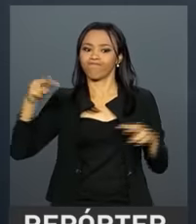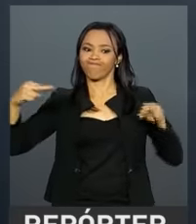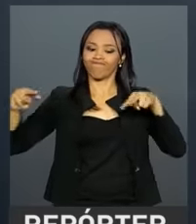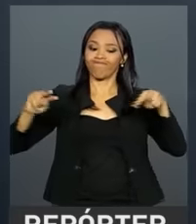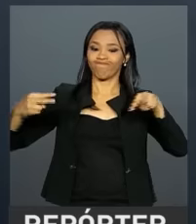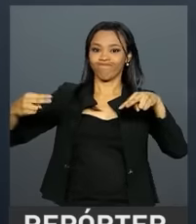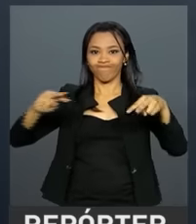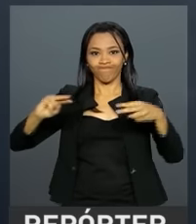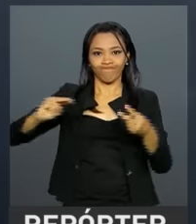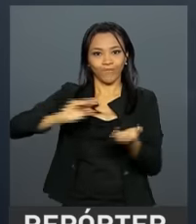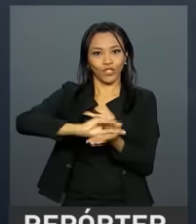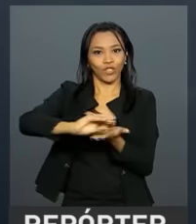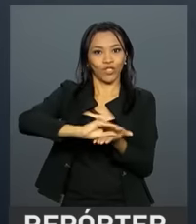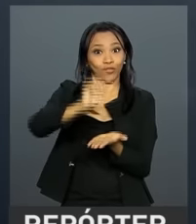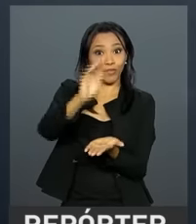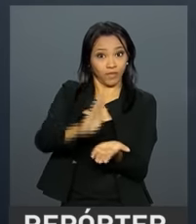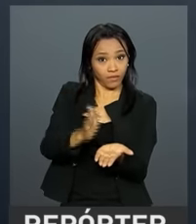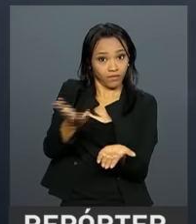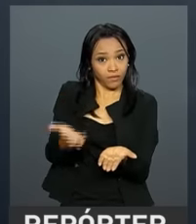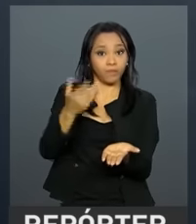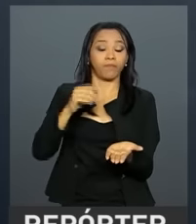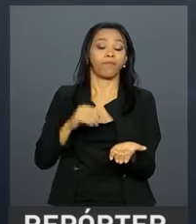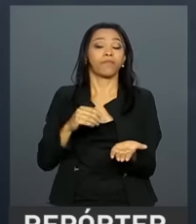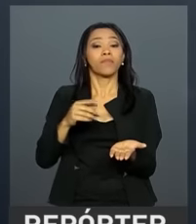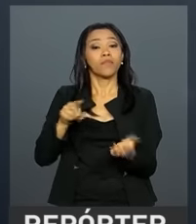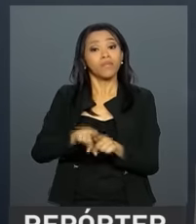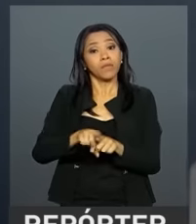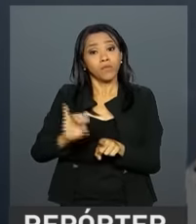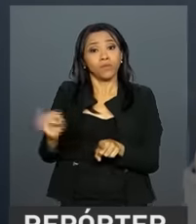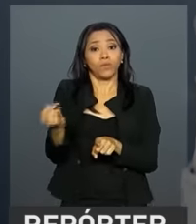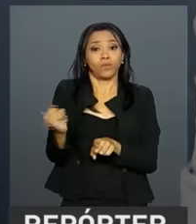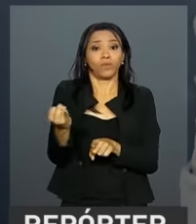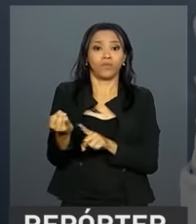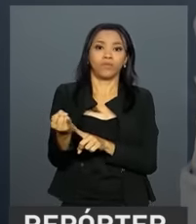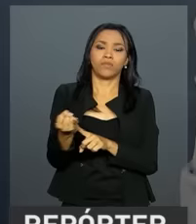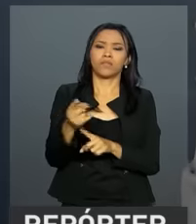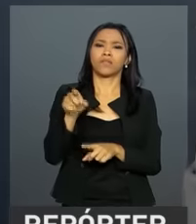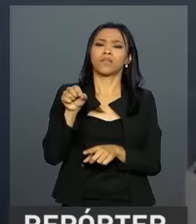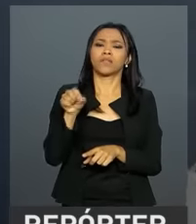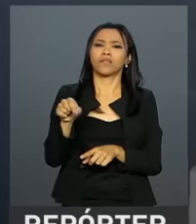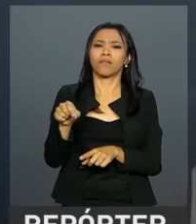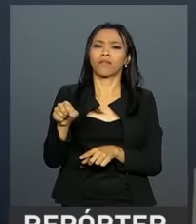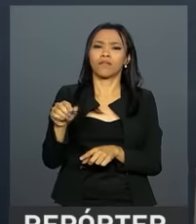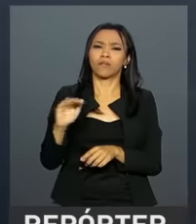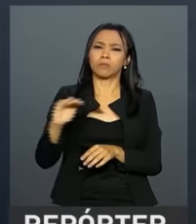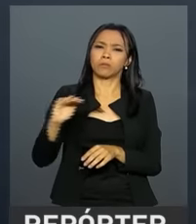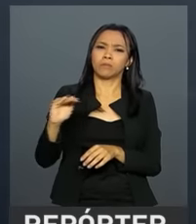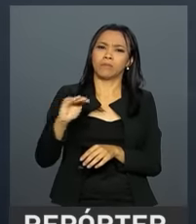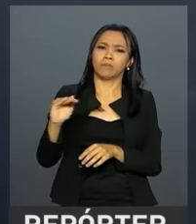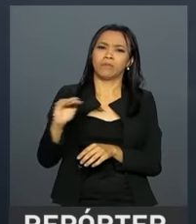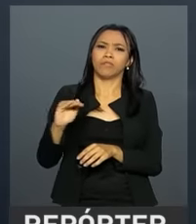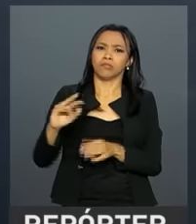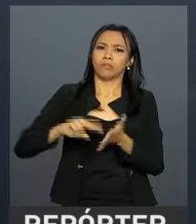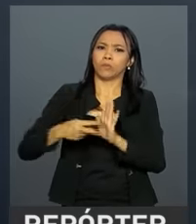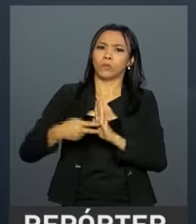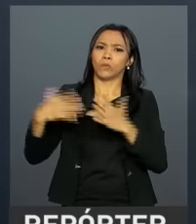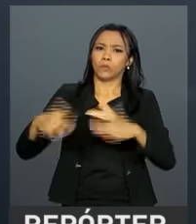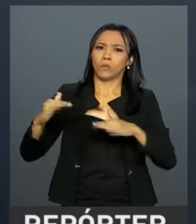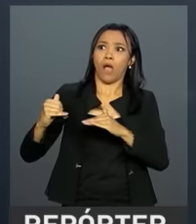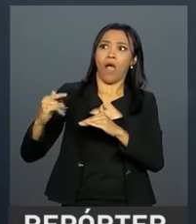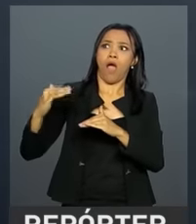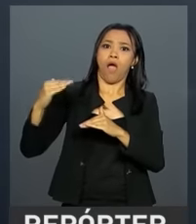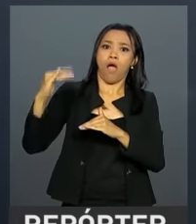investir no país de igual maneira a questão dos juros que estava ali paralisados num patamar muito significativo muito